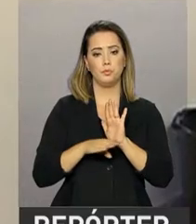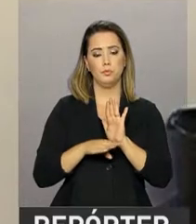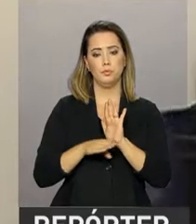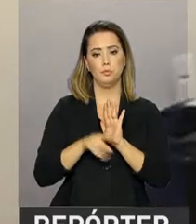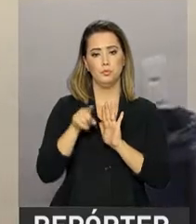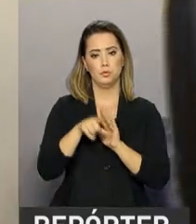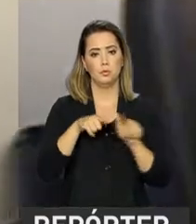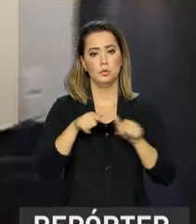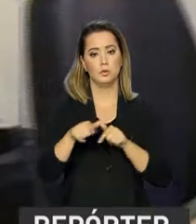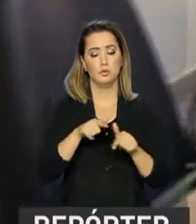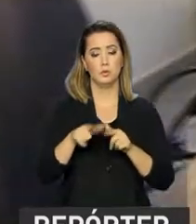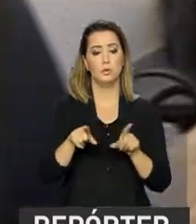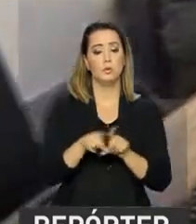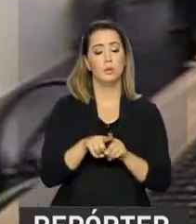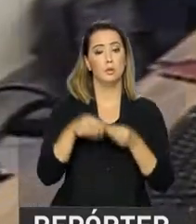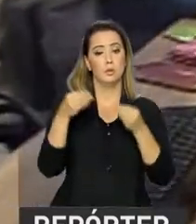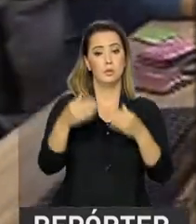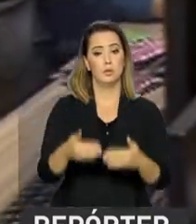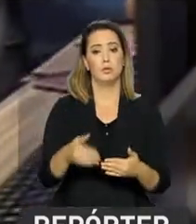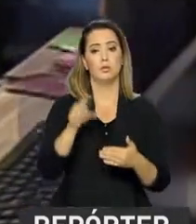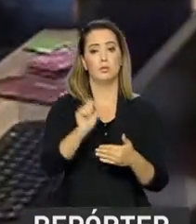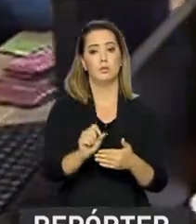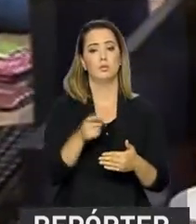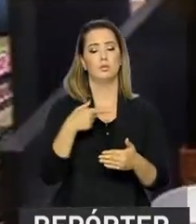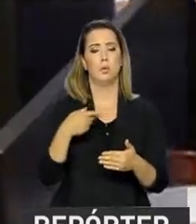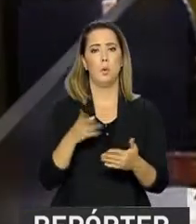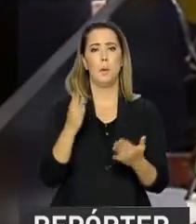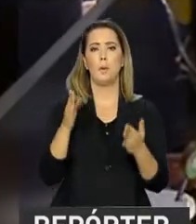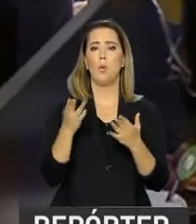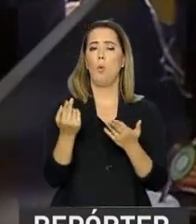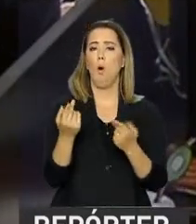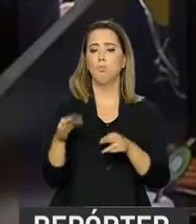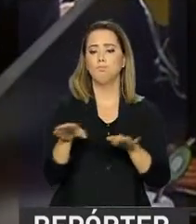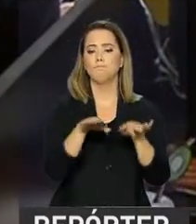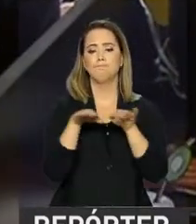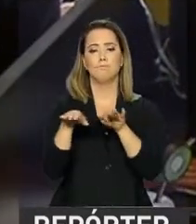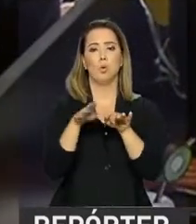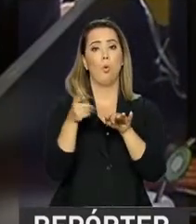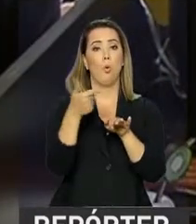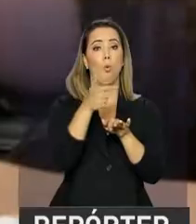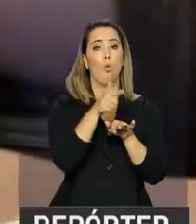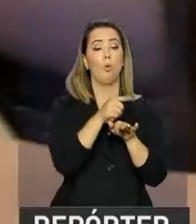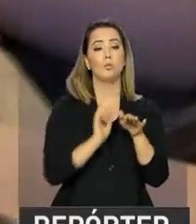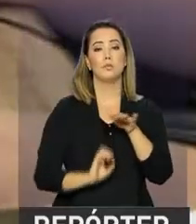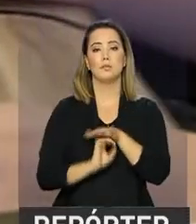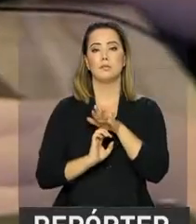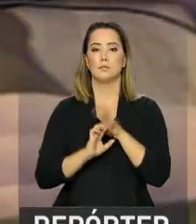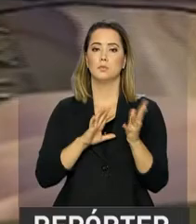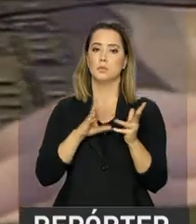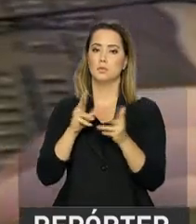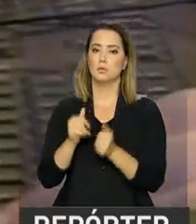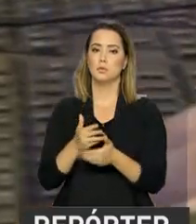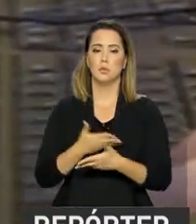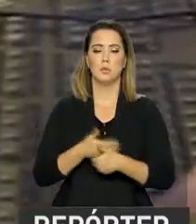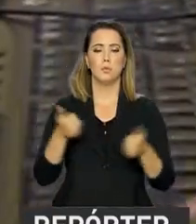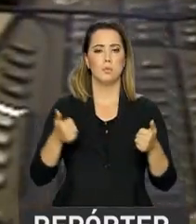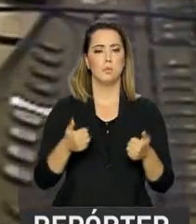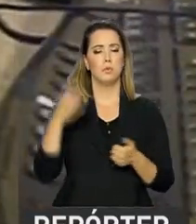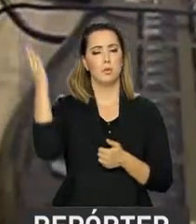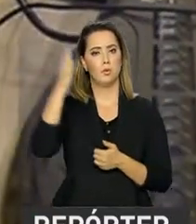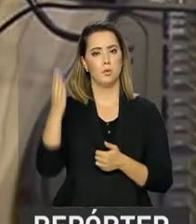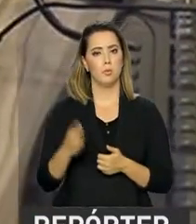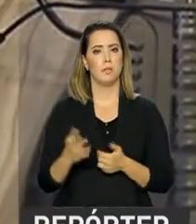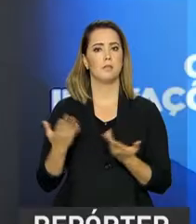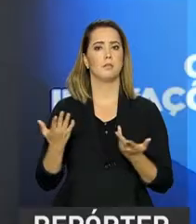trabalhos que colocam as empresas brasileiras no mesmo patamar de companhias estrangeiras e aumentam a competitividade do país